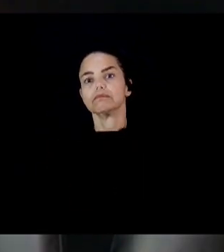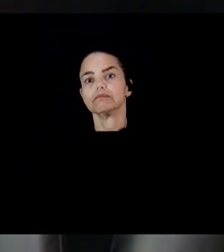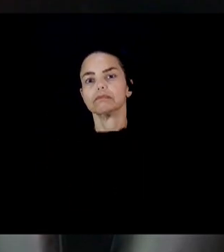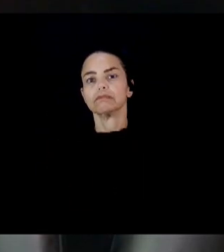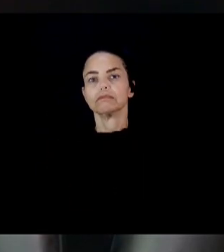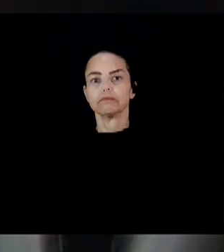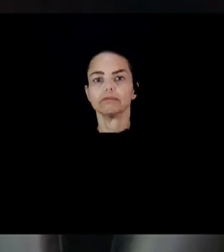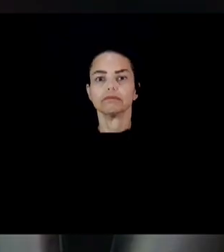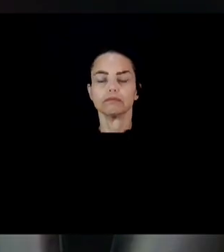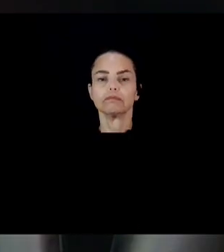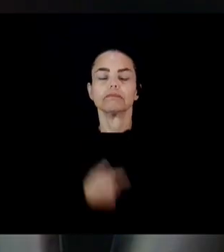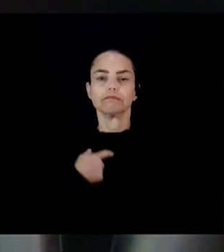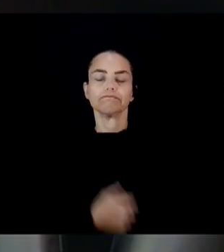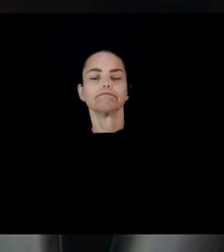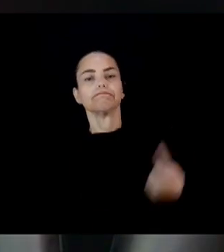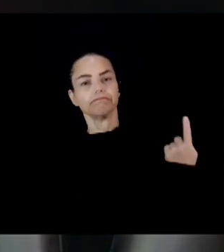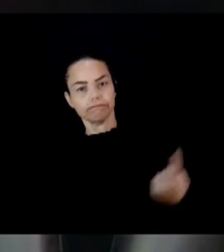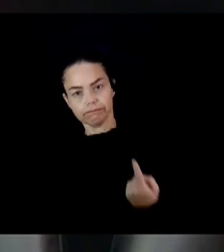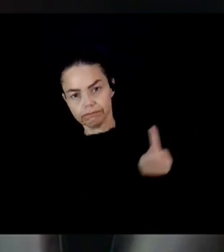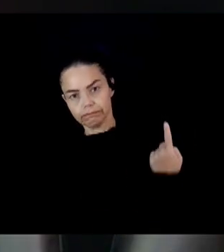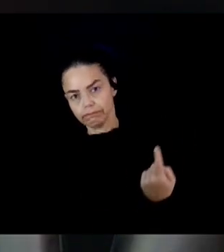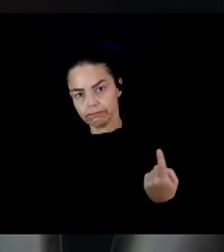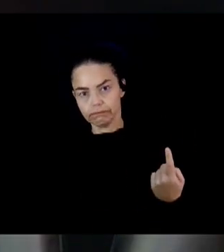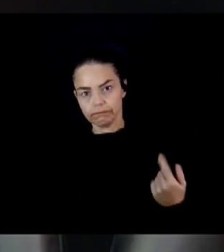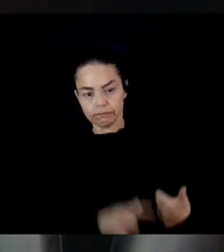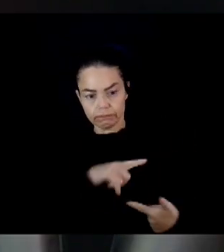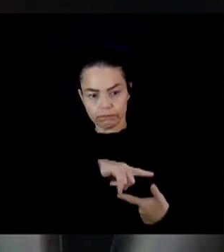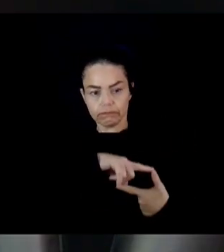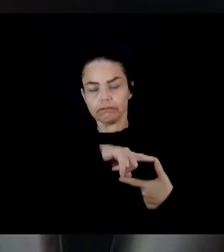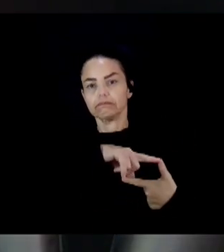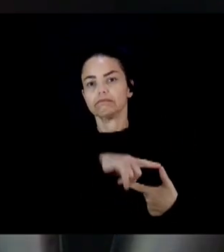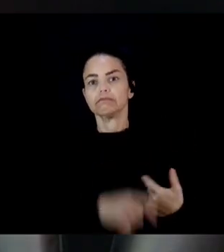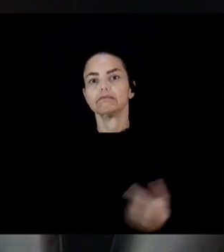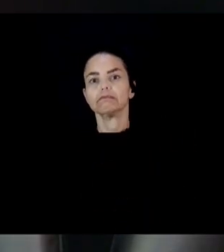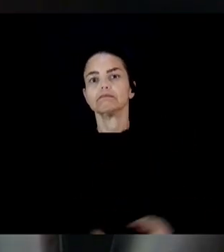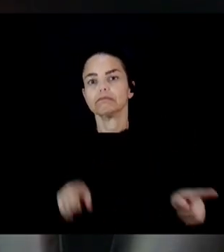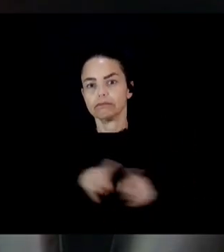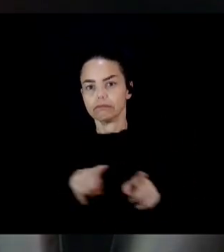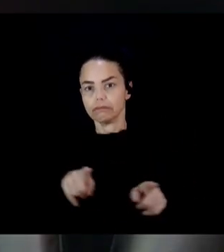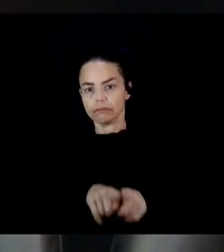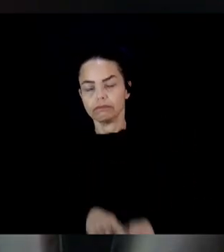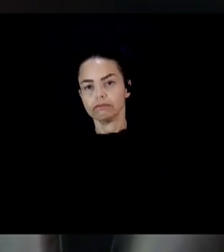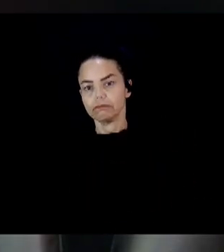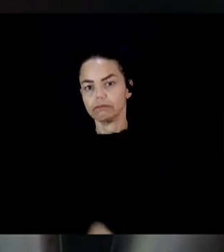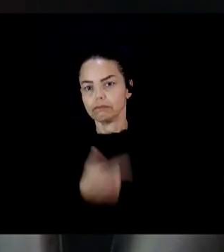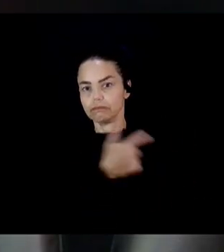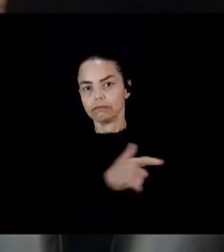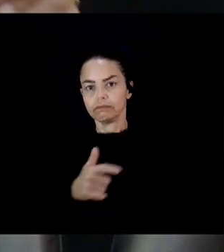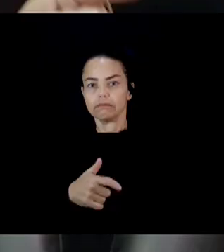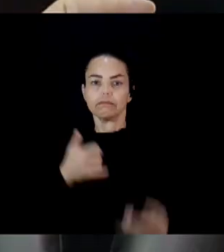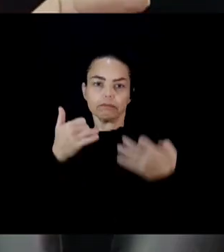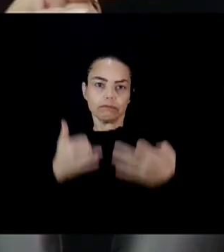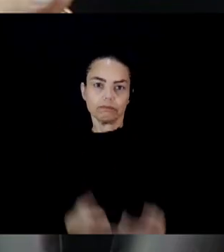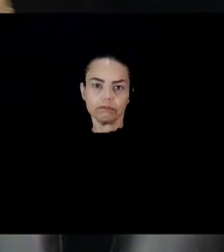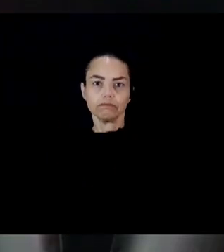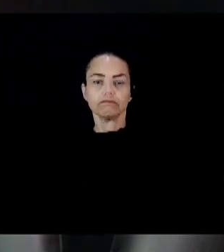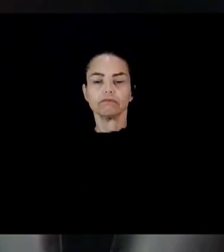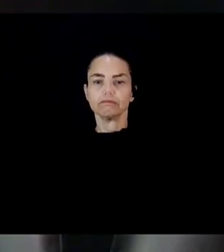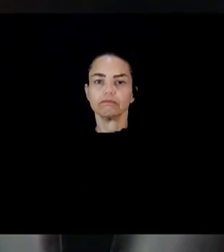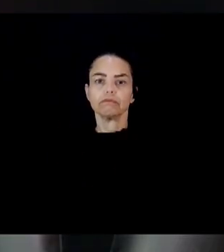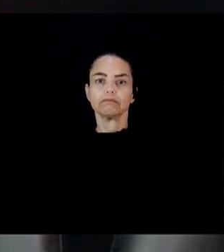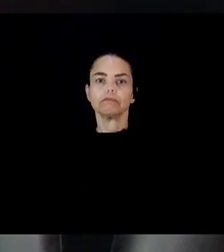O isolamento social é algo que eu também não citei anteriormente, né? O sono